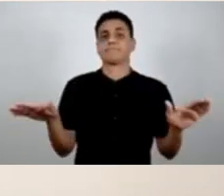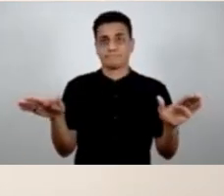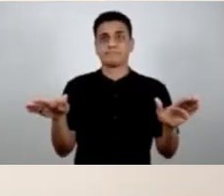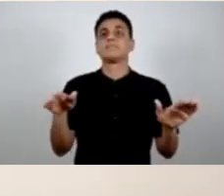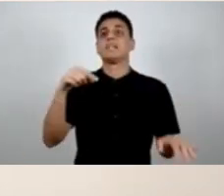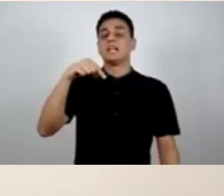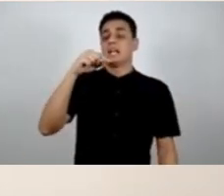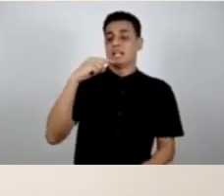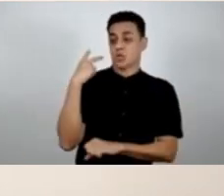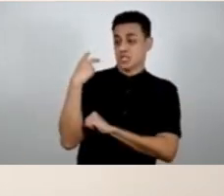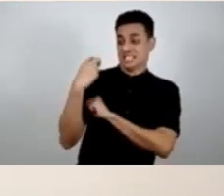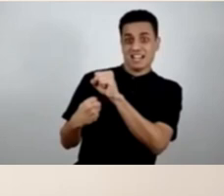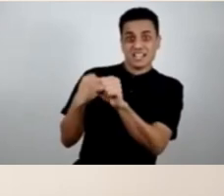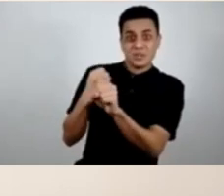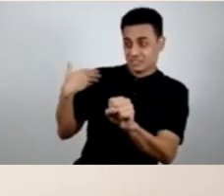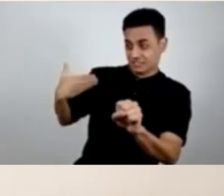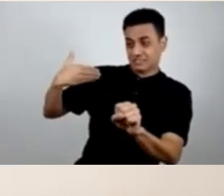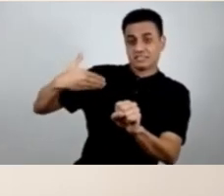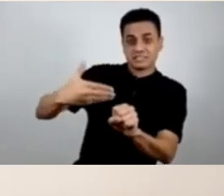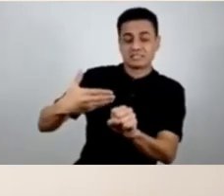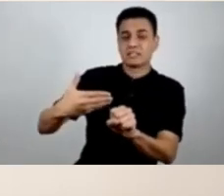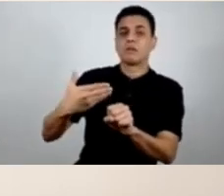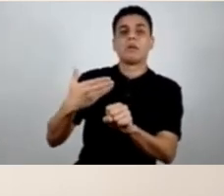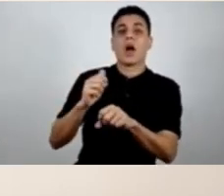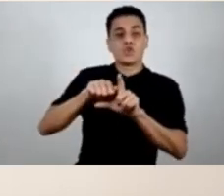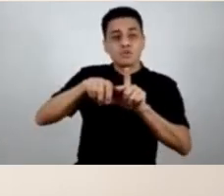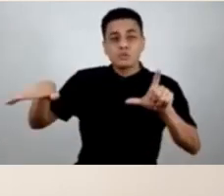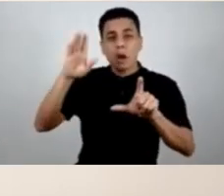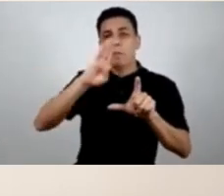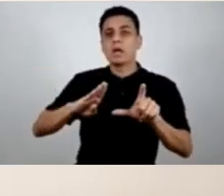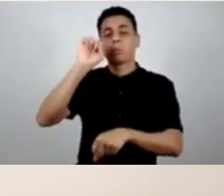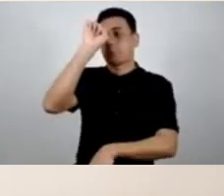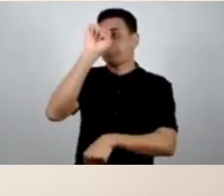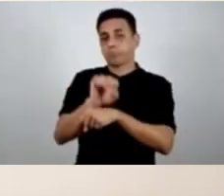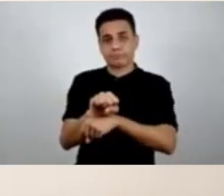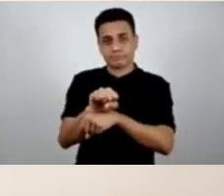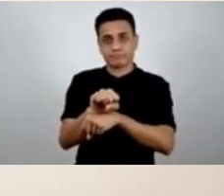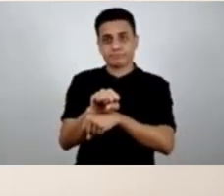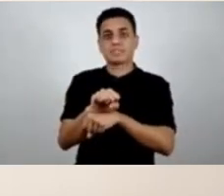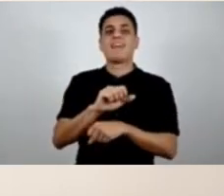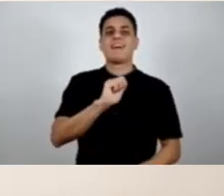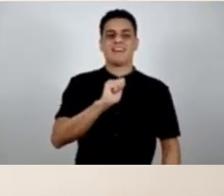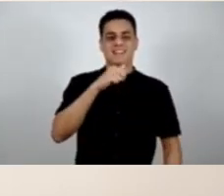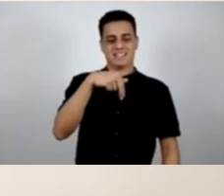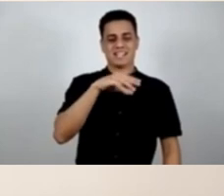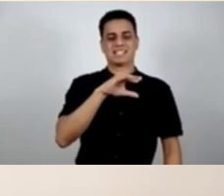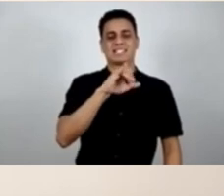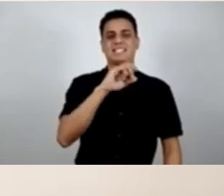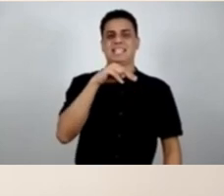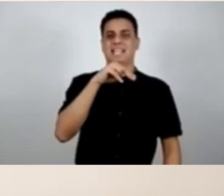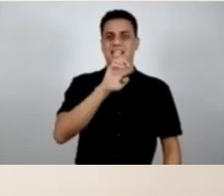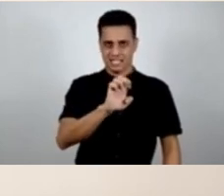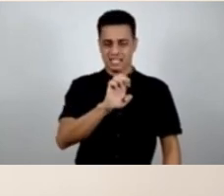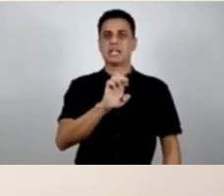há 2 anos ele está praticamente parado, né? A nossa agência, que é a Ancine, apesar dela